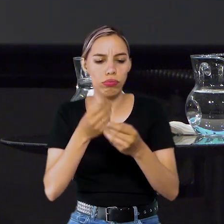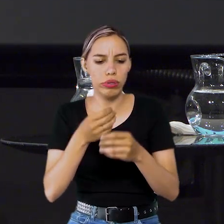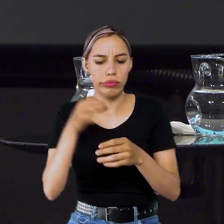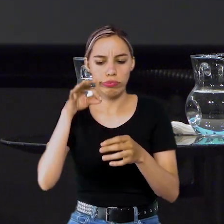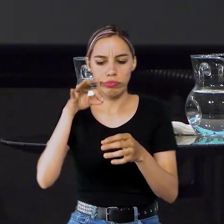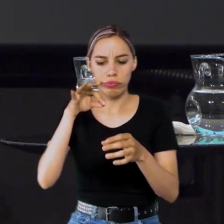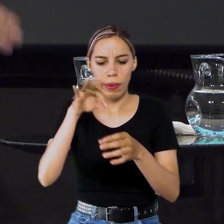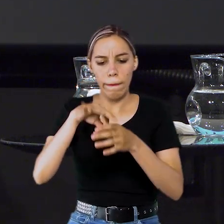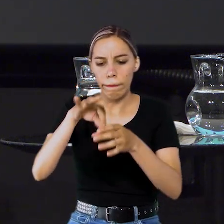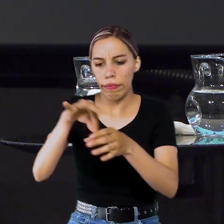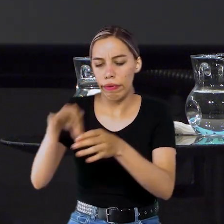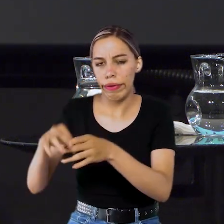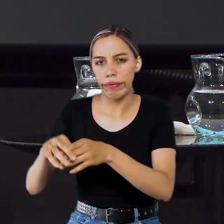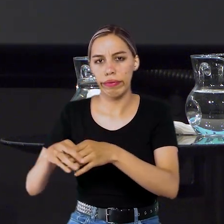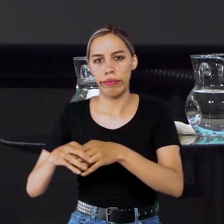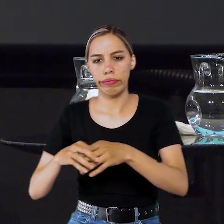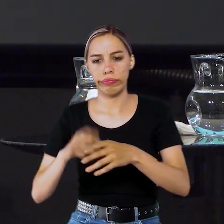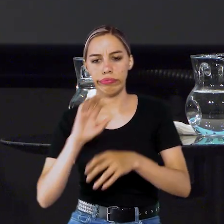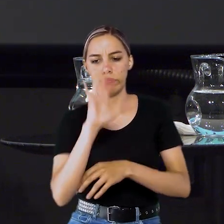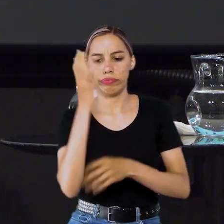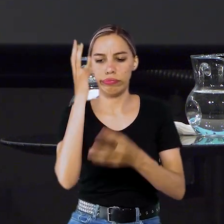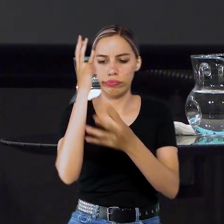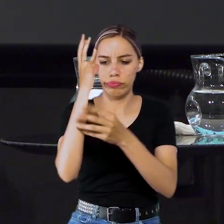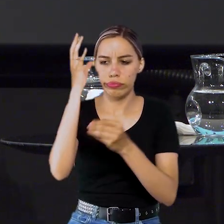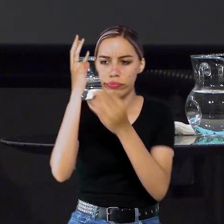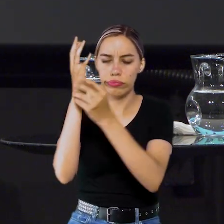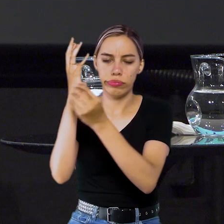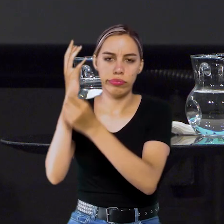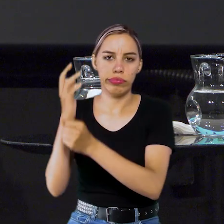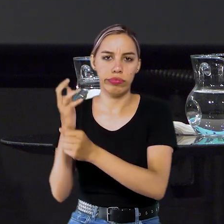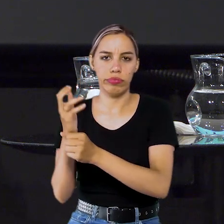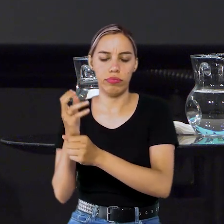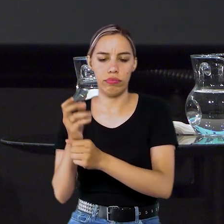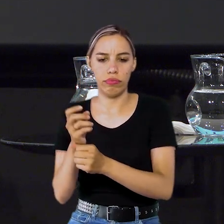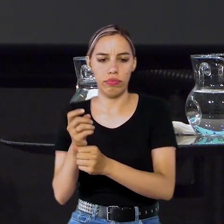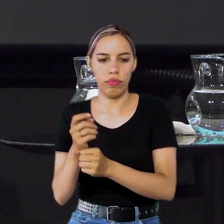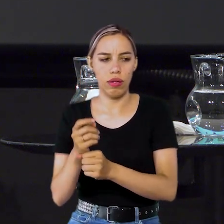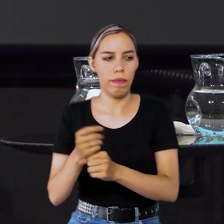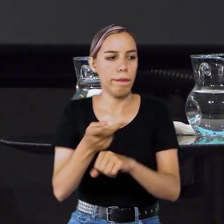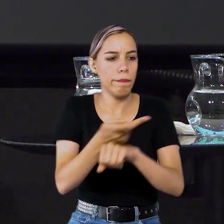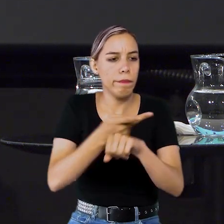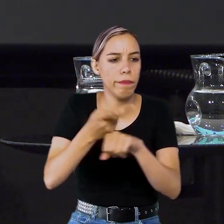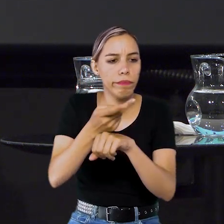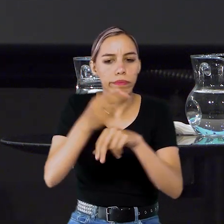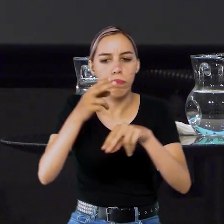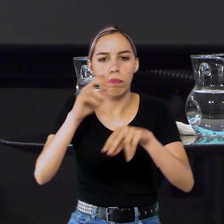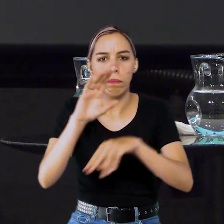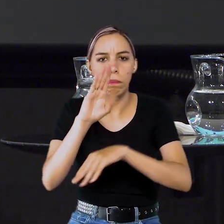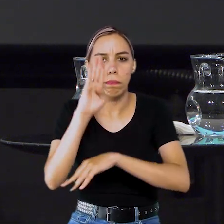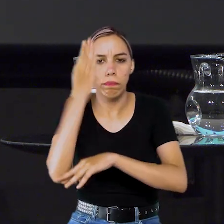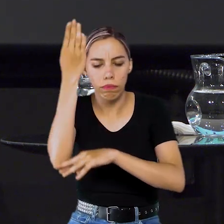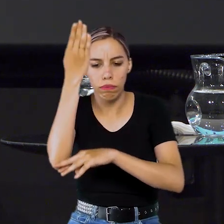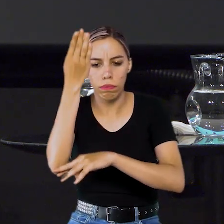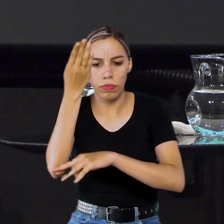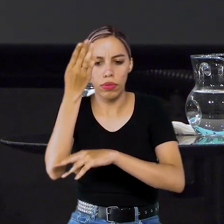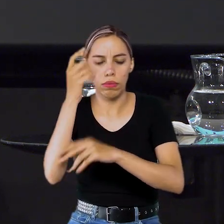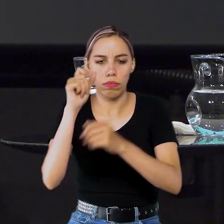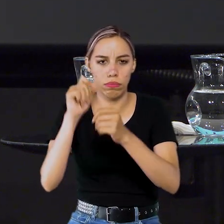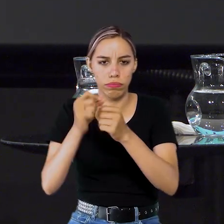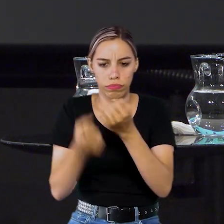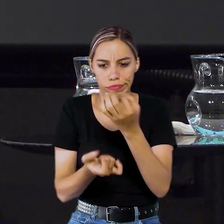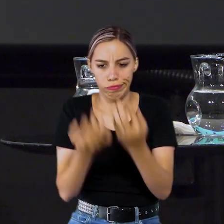plantações, buscando as lenhas e vivendo em o quê? Na atividade dia a